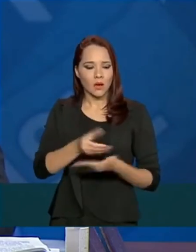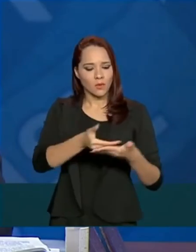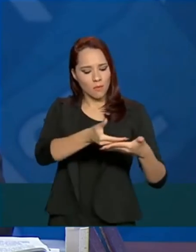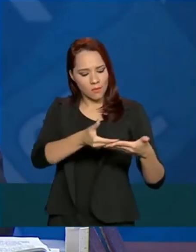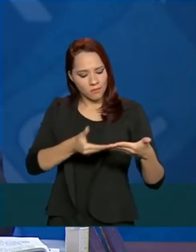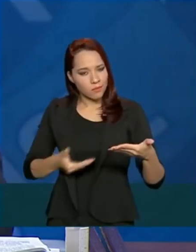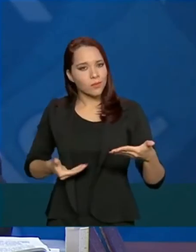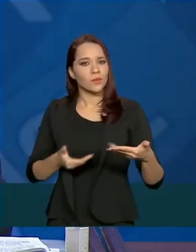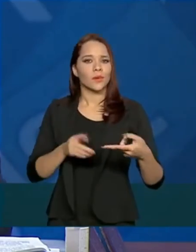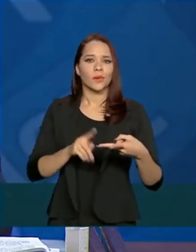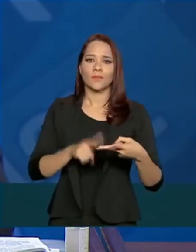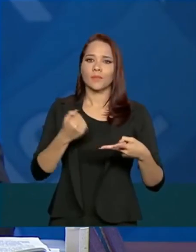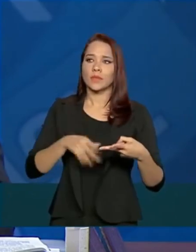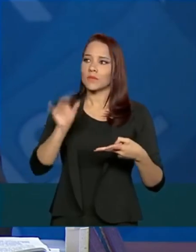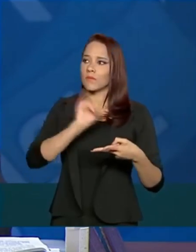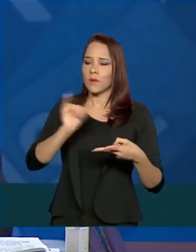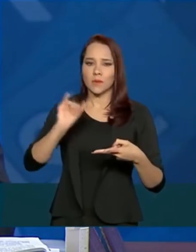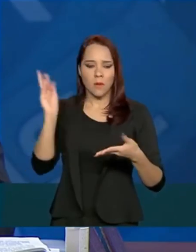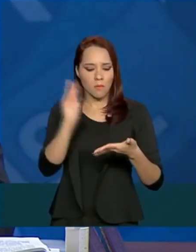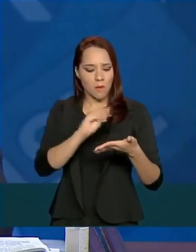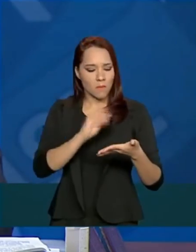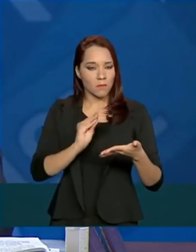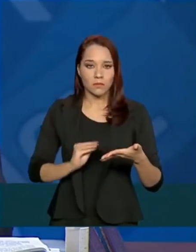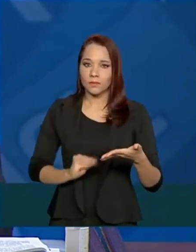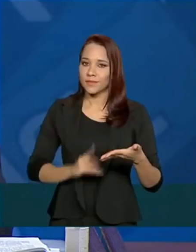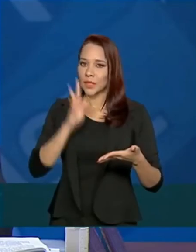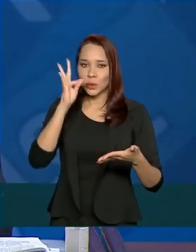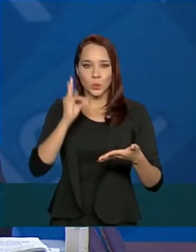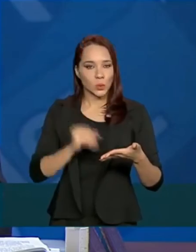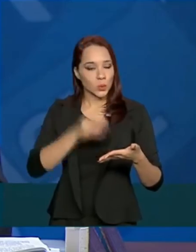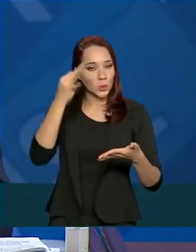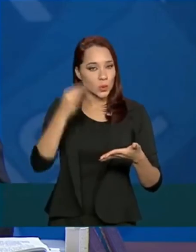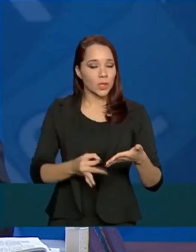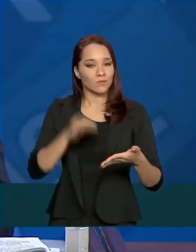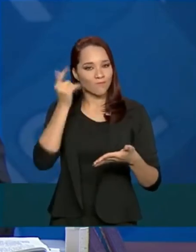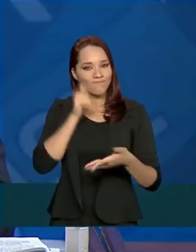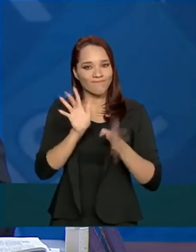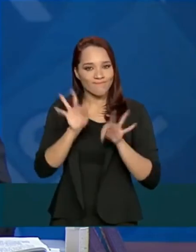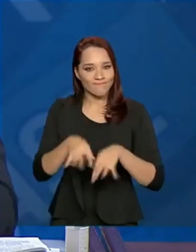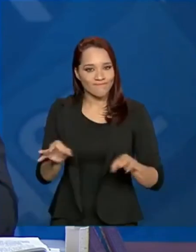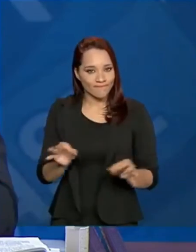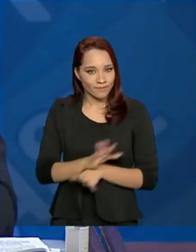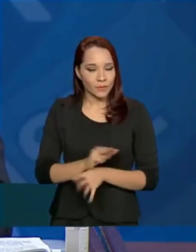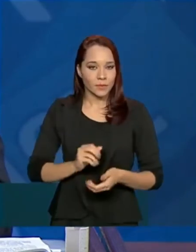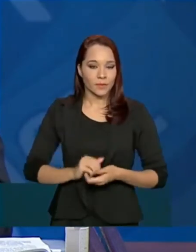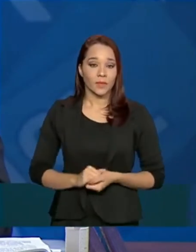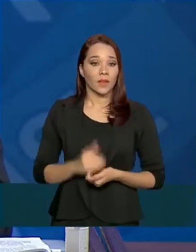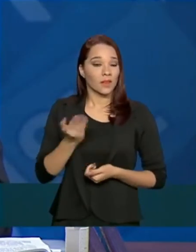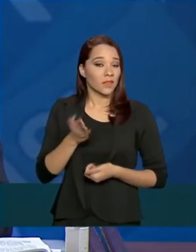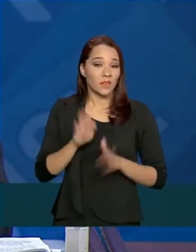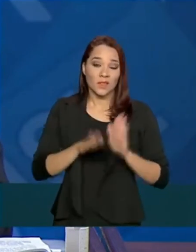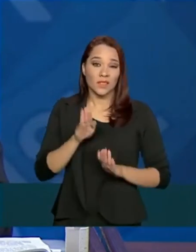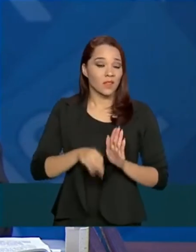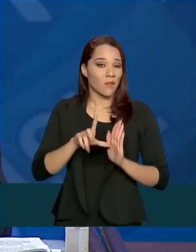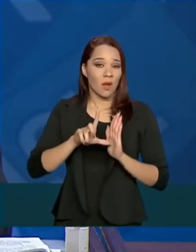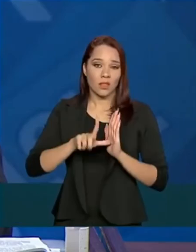patológico do óbito, os dados completos para que isso seja fechado. E isso tem um delay para